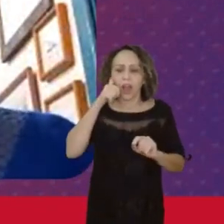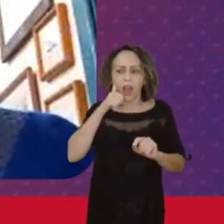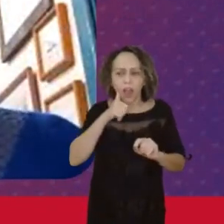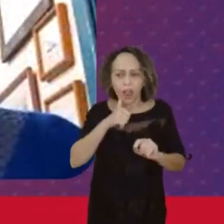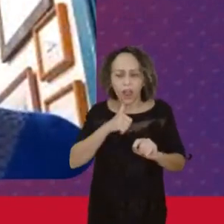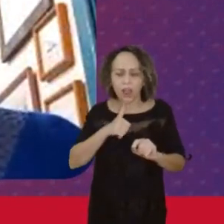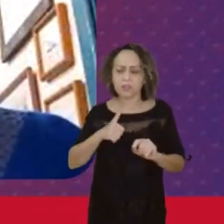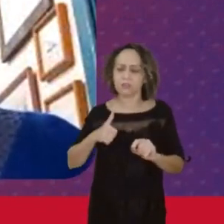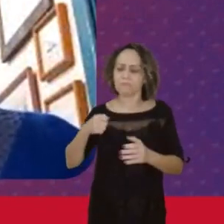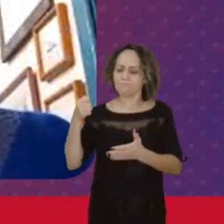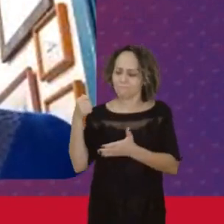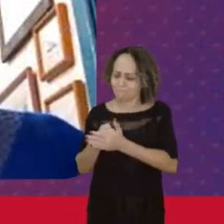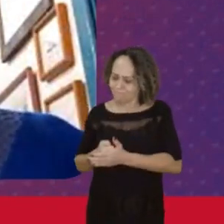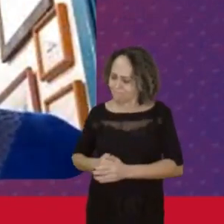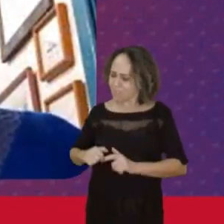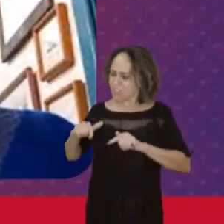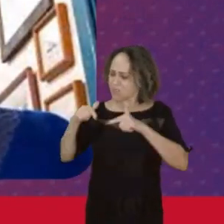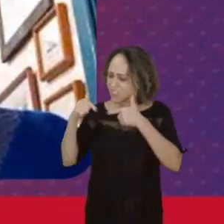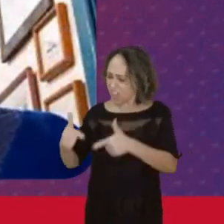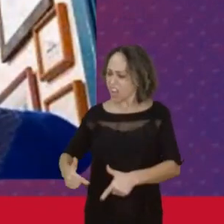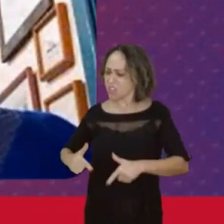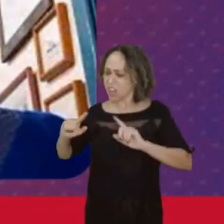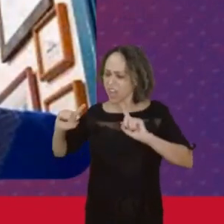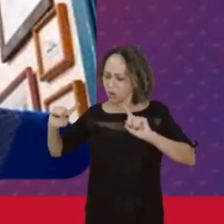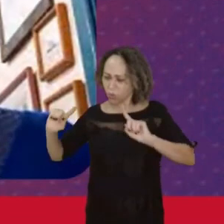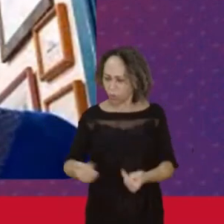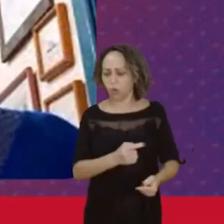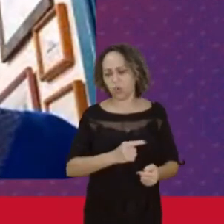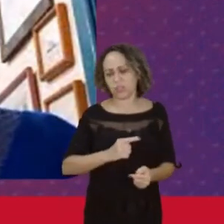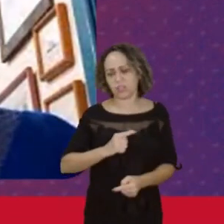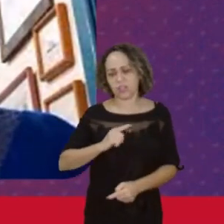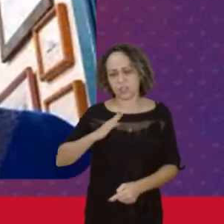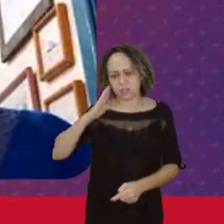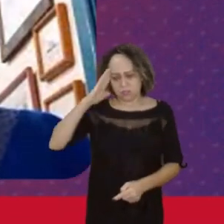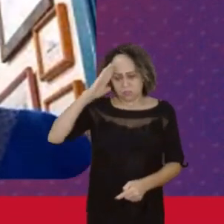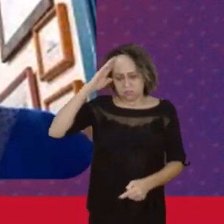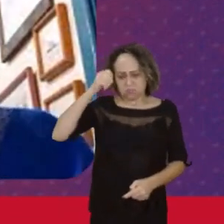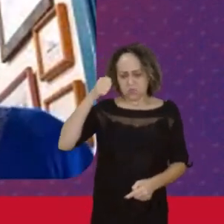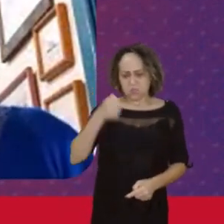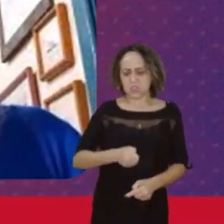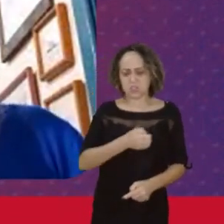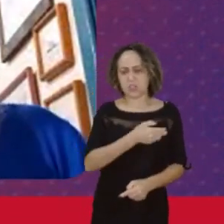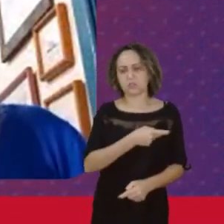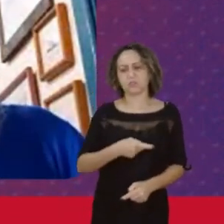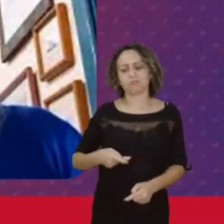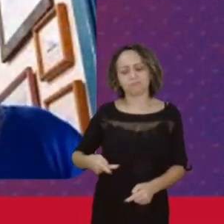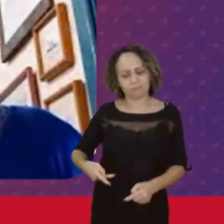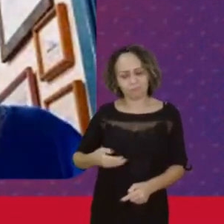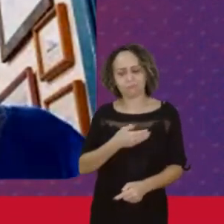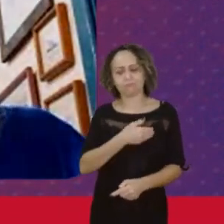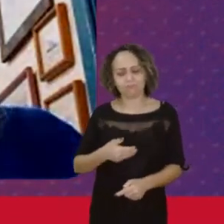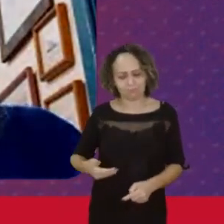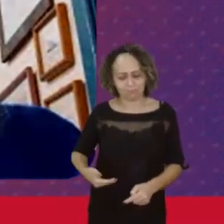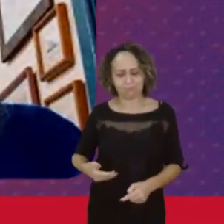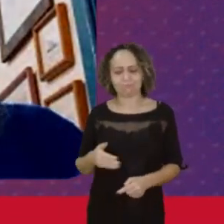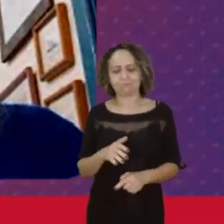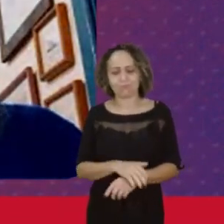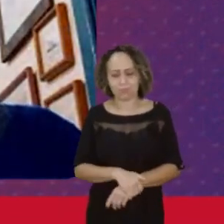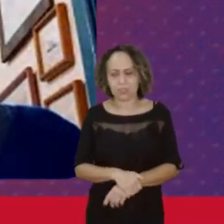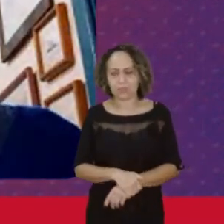contra a ditadura. As mulheres participaram dessa luta e nós vamos ter, assim, por volta